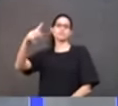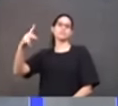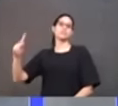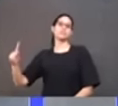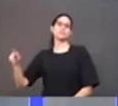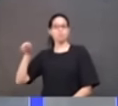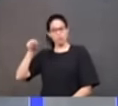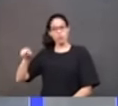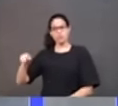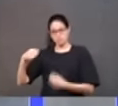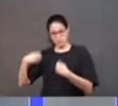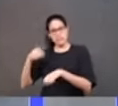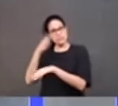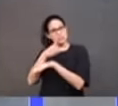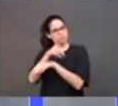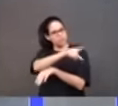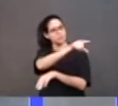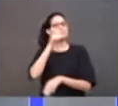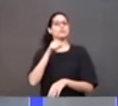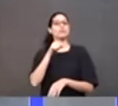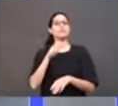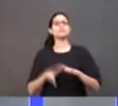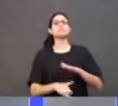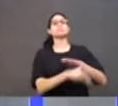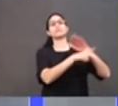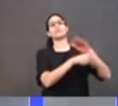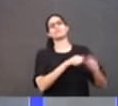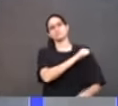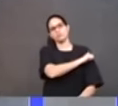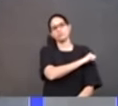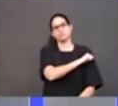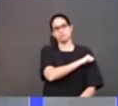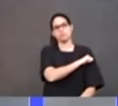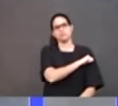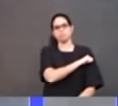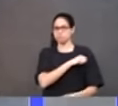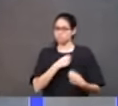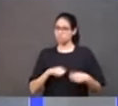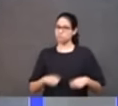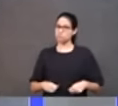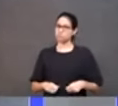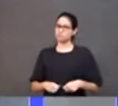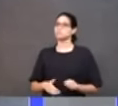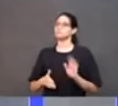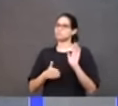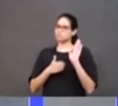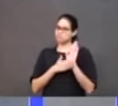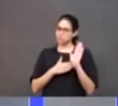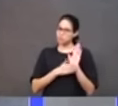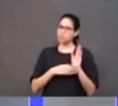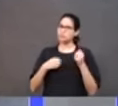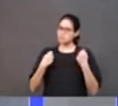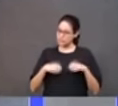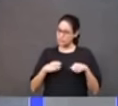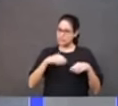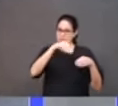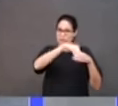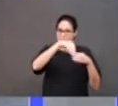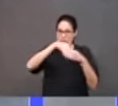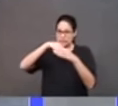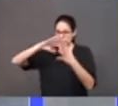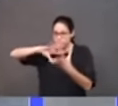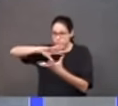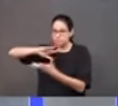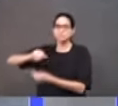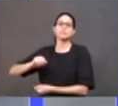justo que ela possa participar da escolha do pró-reitor. Inclusive, o que a gente propõe é que seja uma eleição universal para que o peso dos